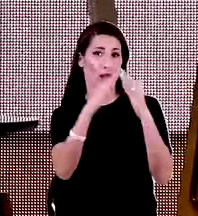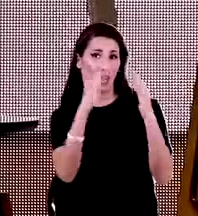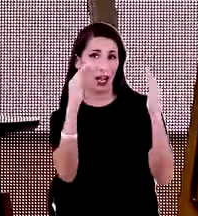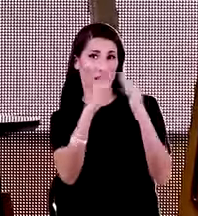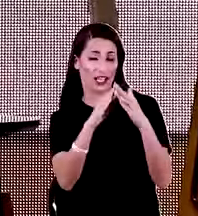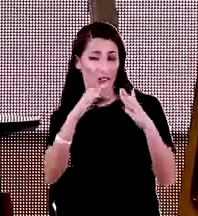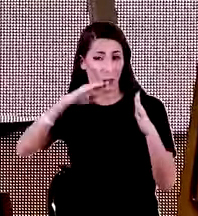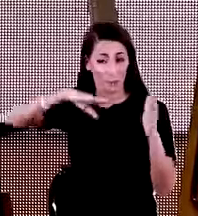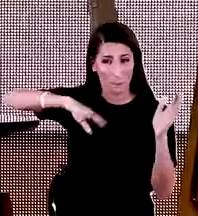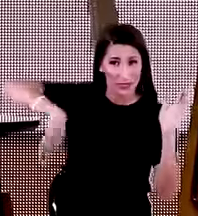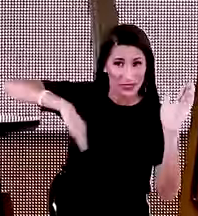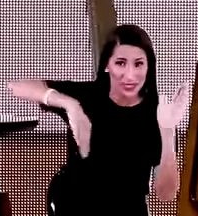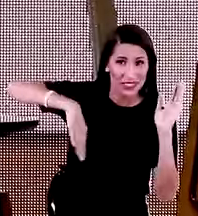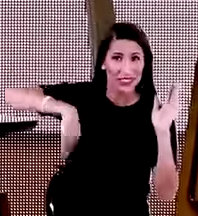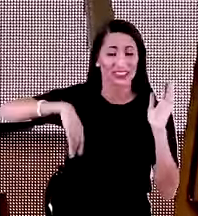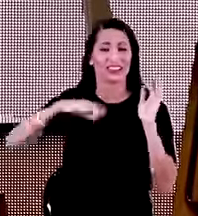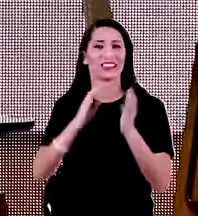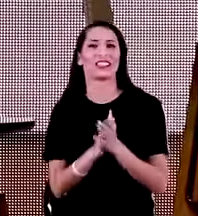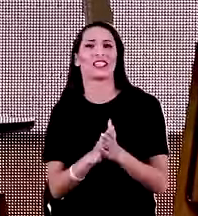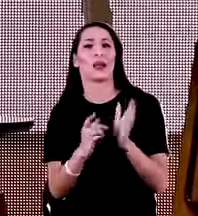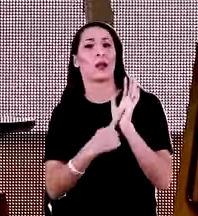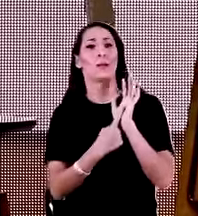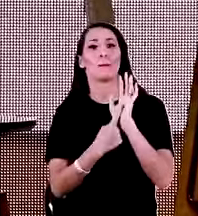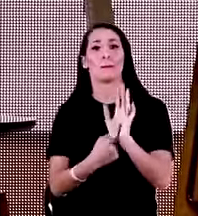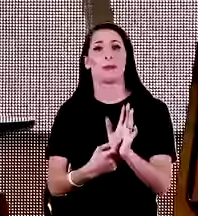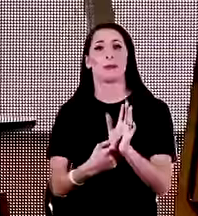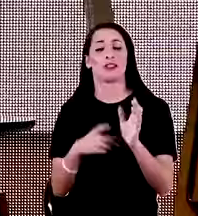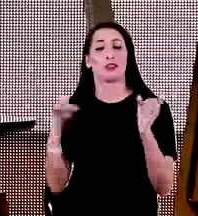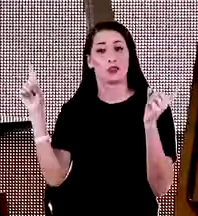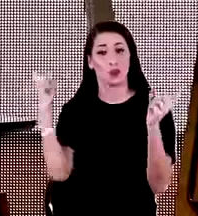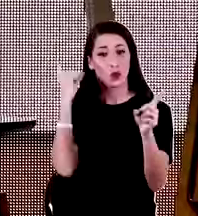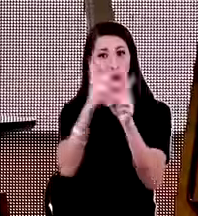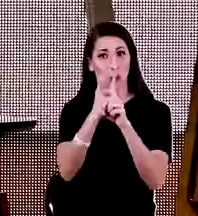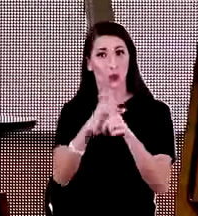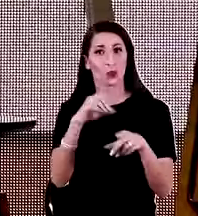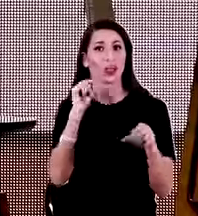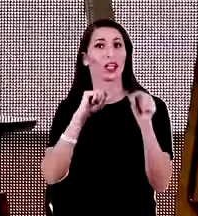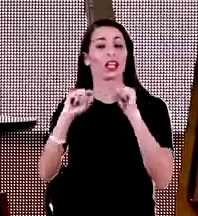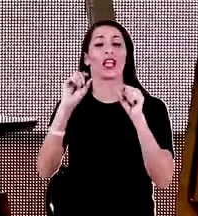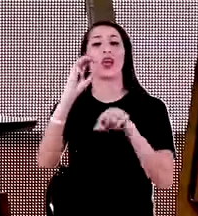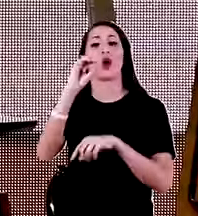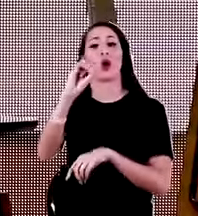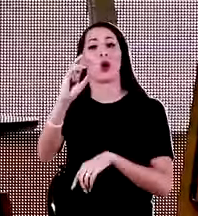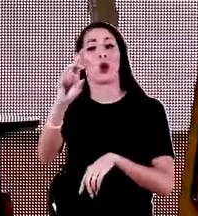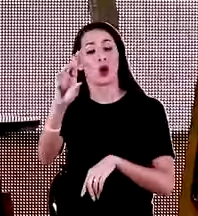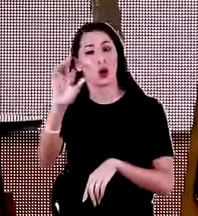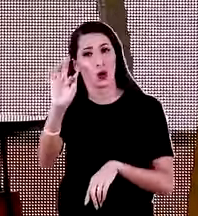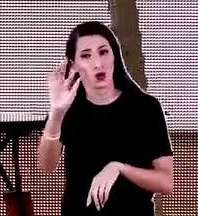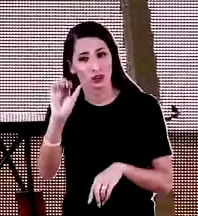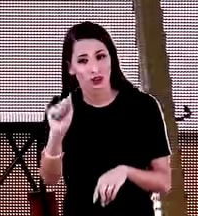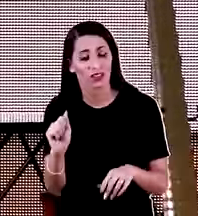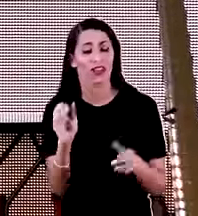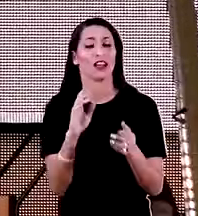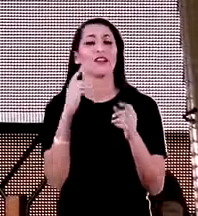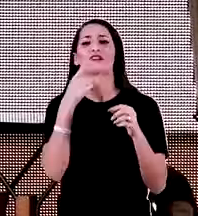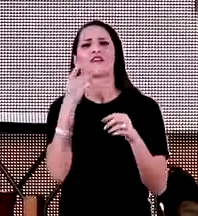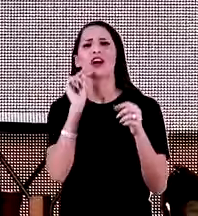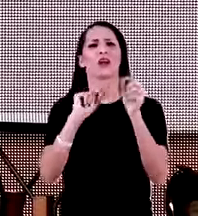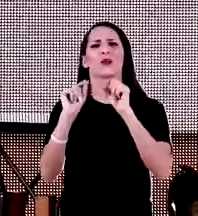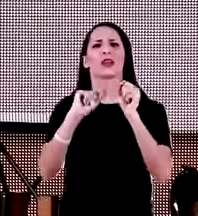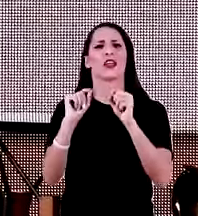a órfã. Não é, amiga? Nunca mais eu te vi. Que saudade que eu tava de tu, mulher. Tu trocou o